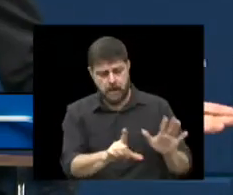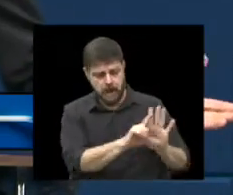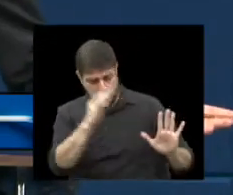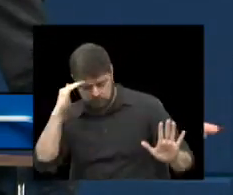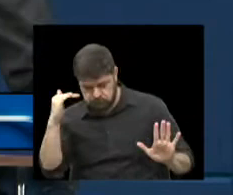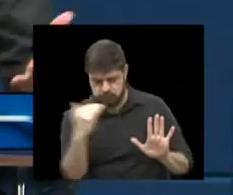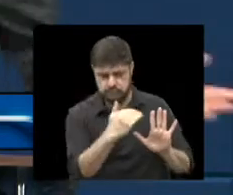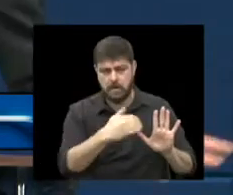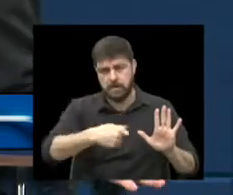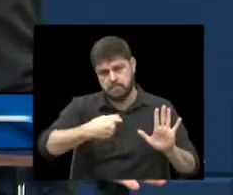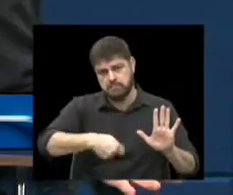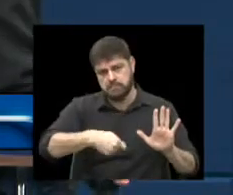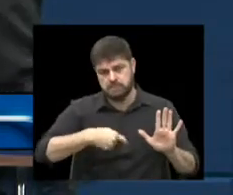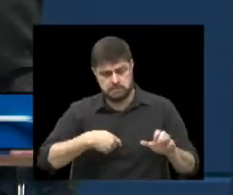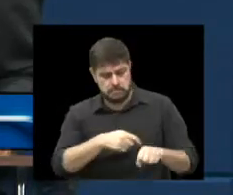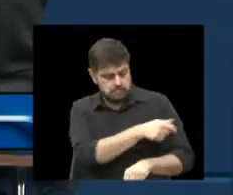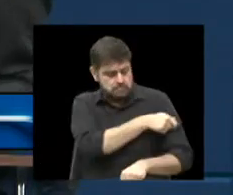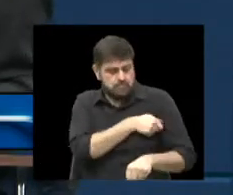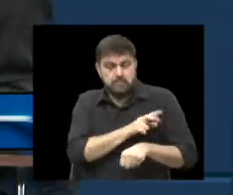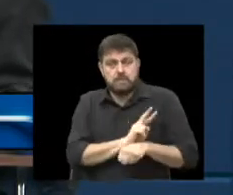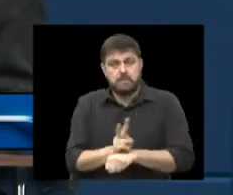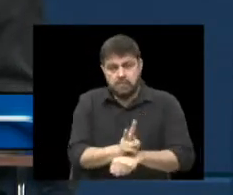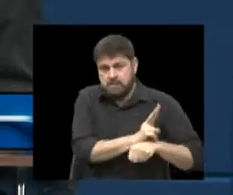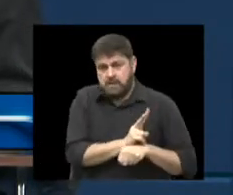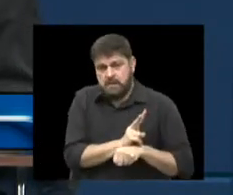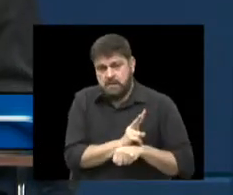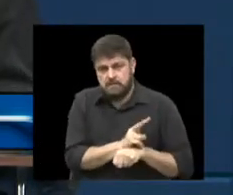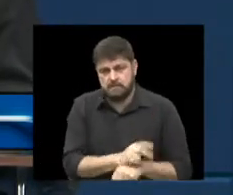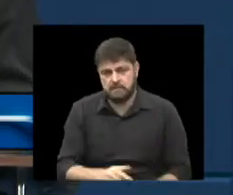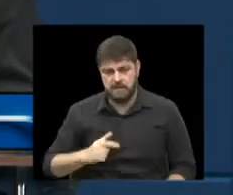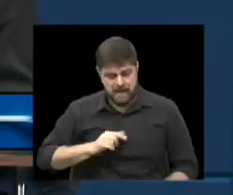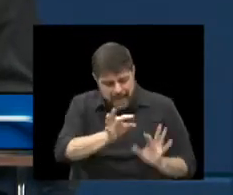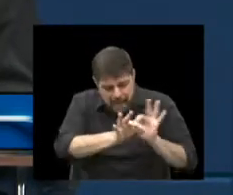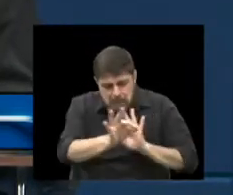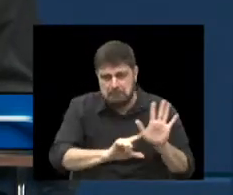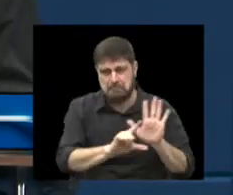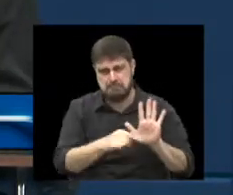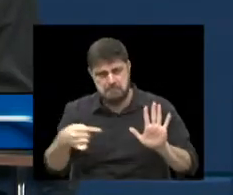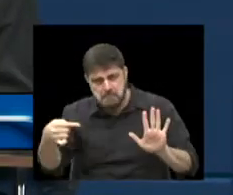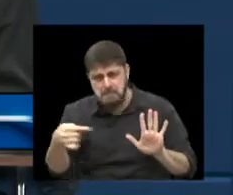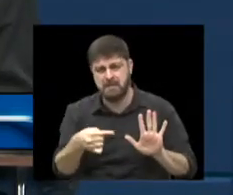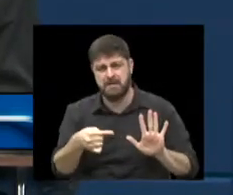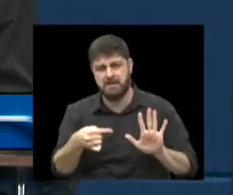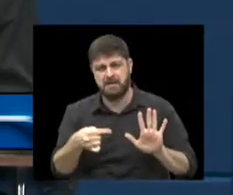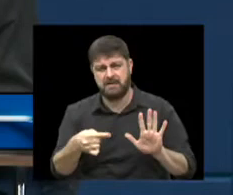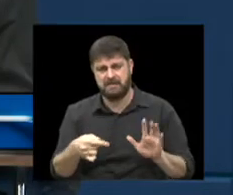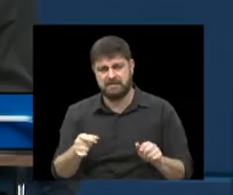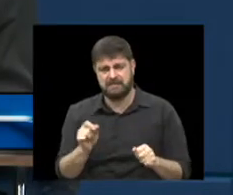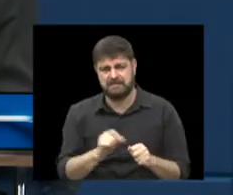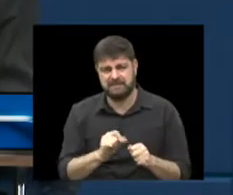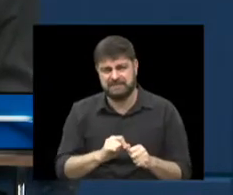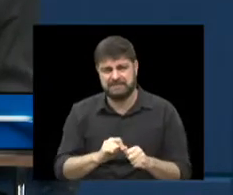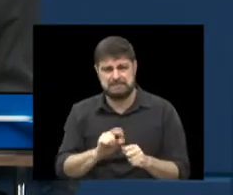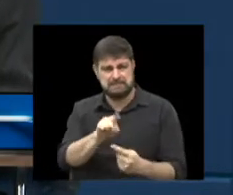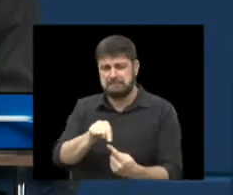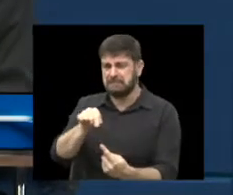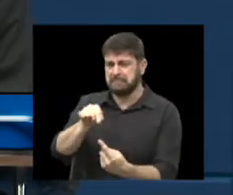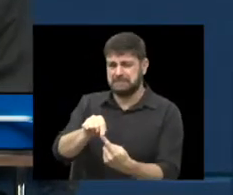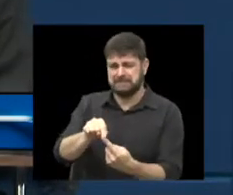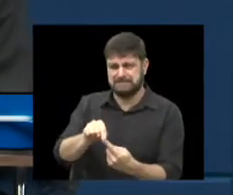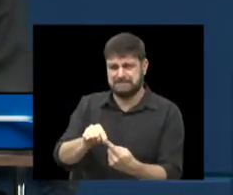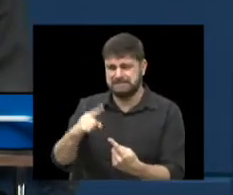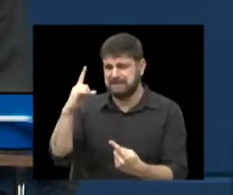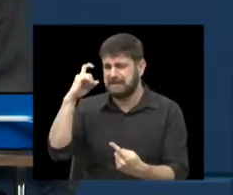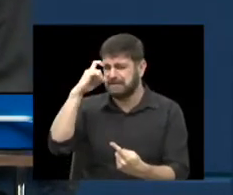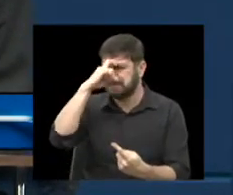respeitada e fiscalizada. Esse é mais um projeto que vem para